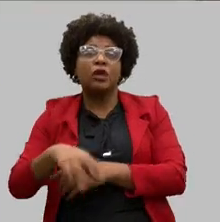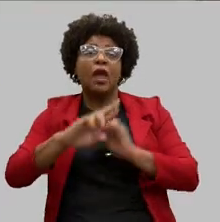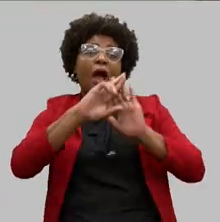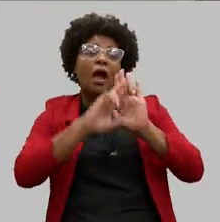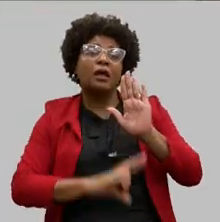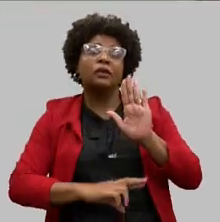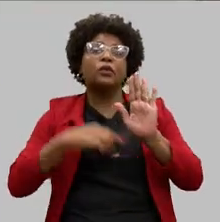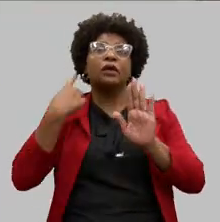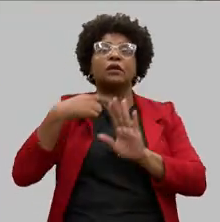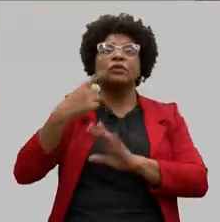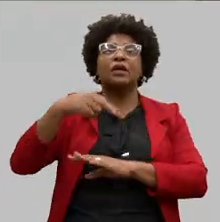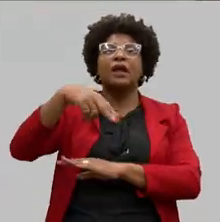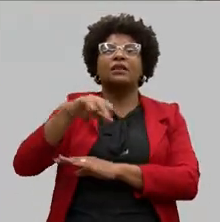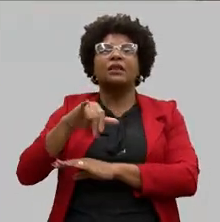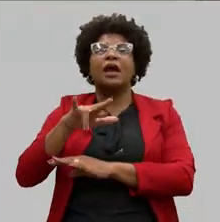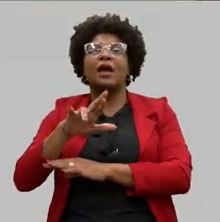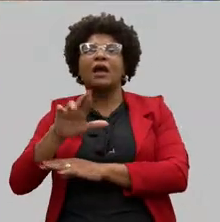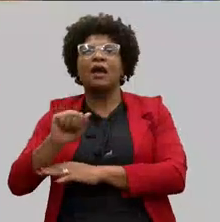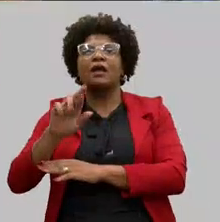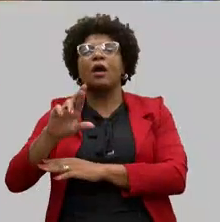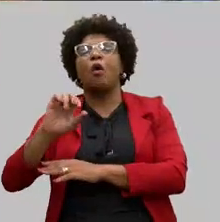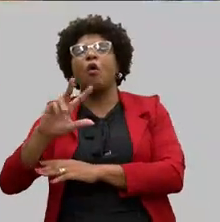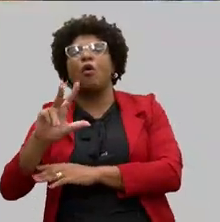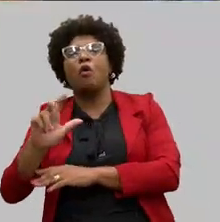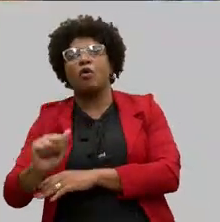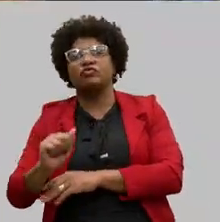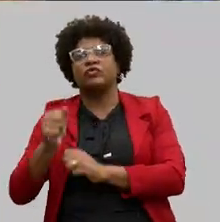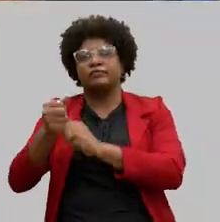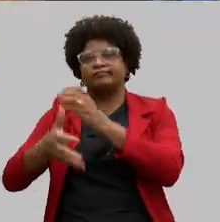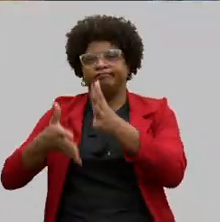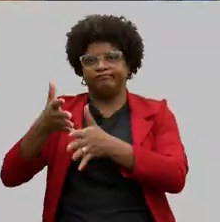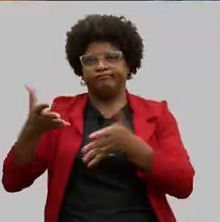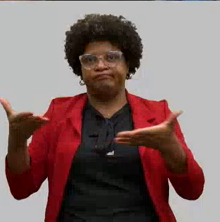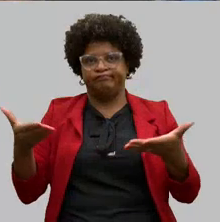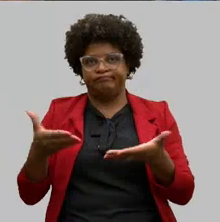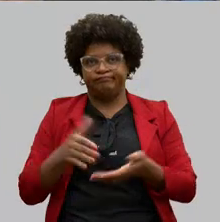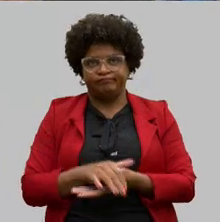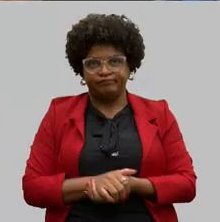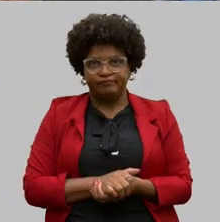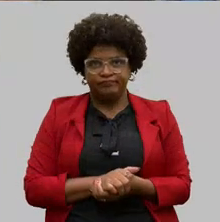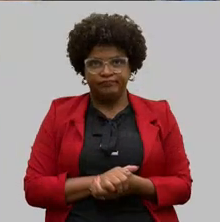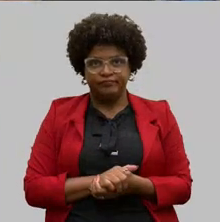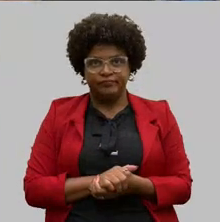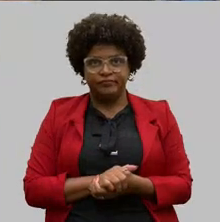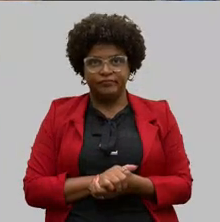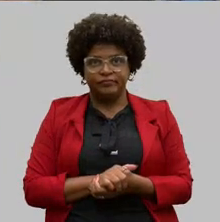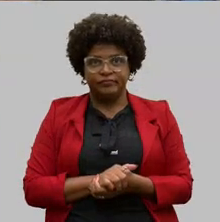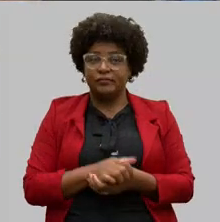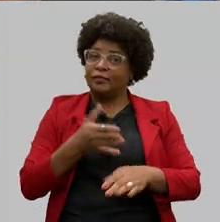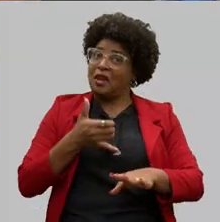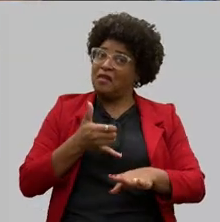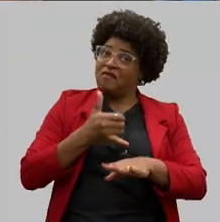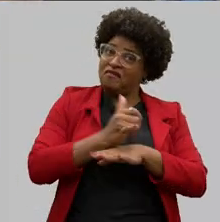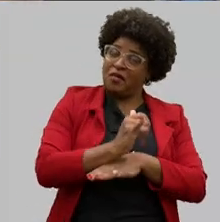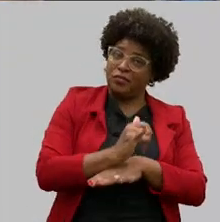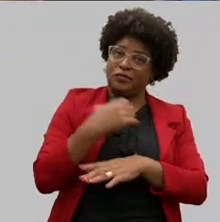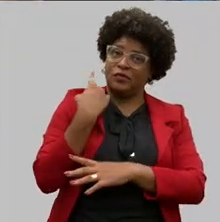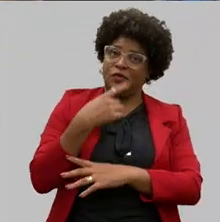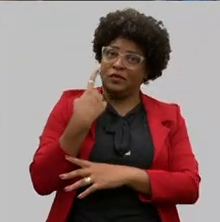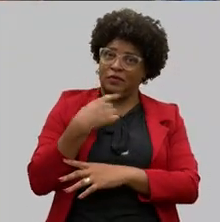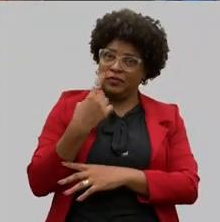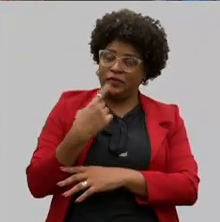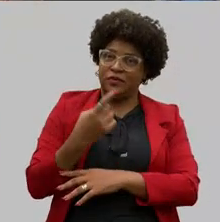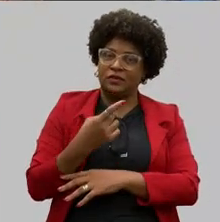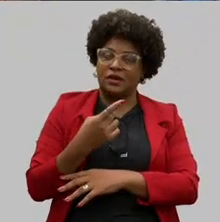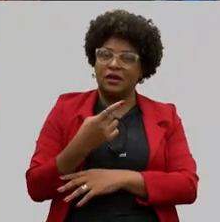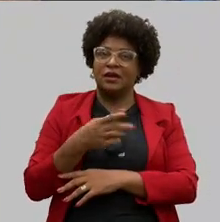Rocha palavra relatora com a ausência deputada naara redistribui a matéria a